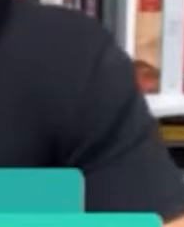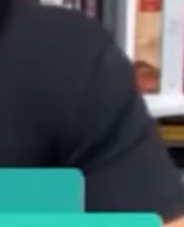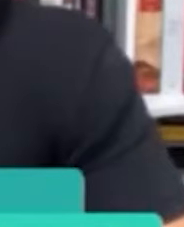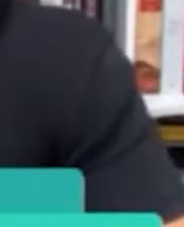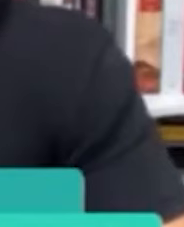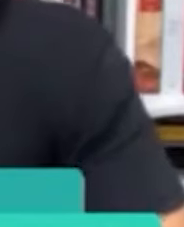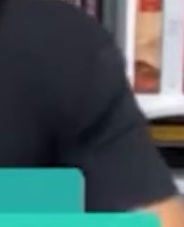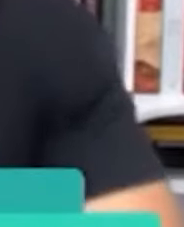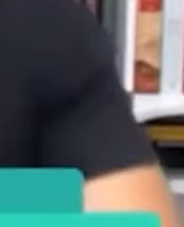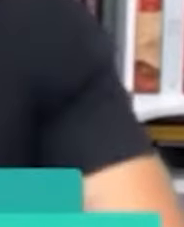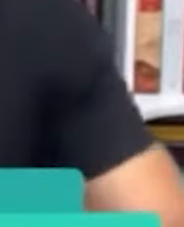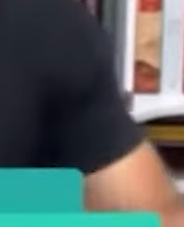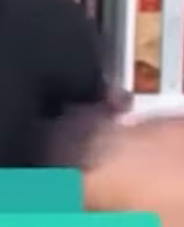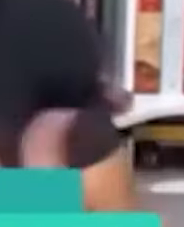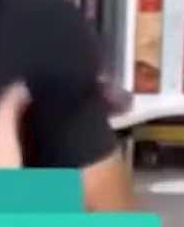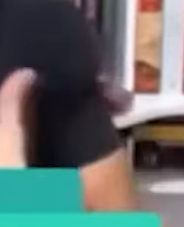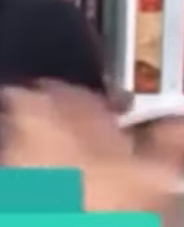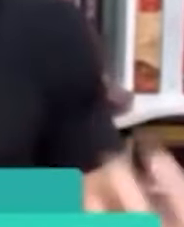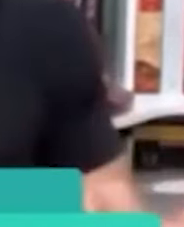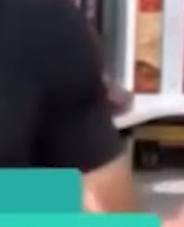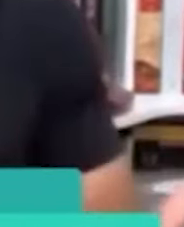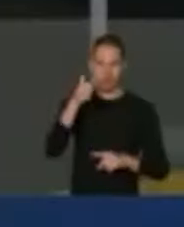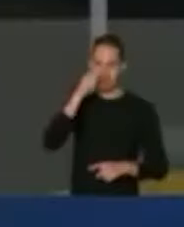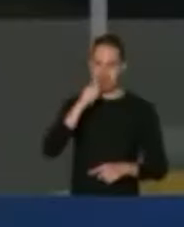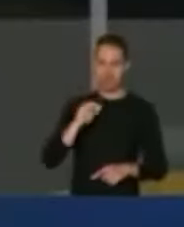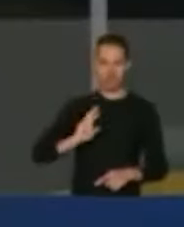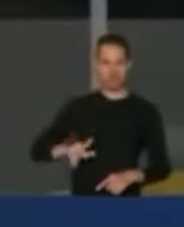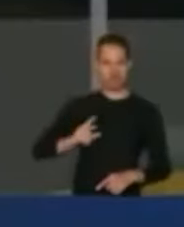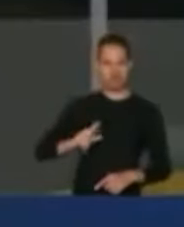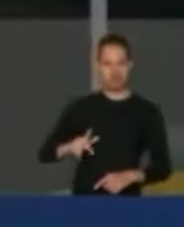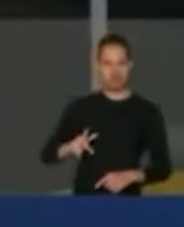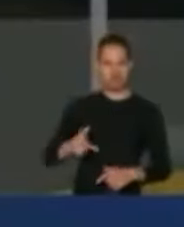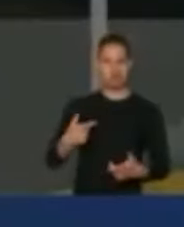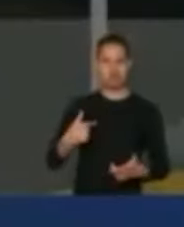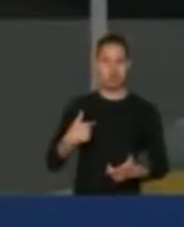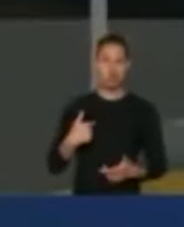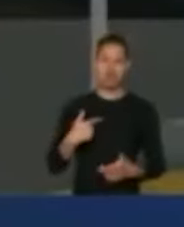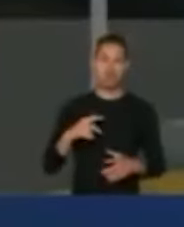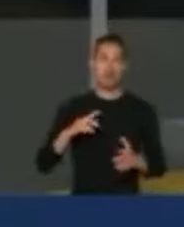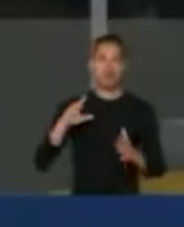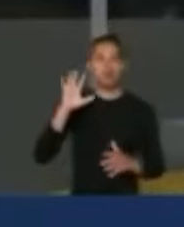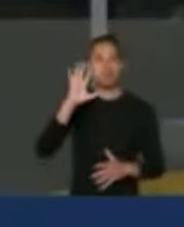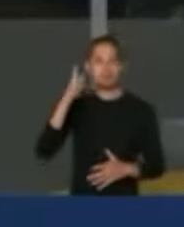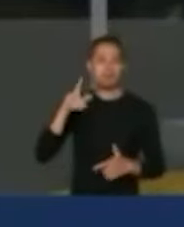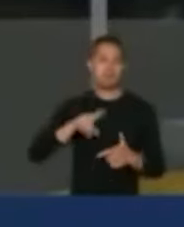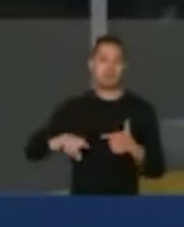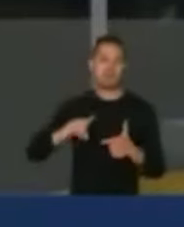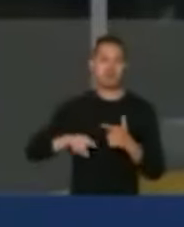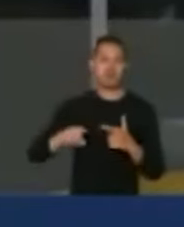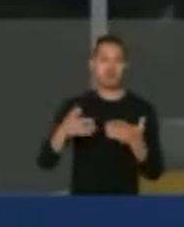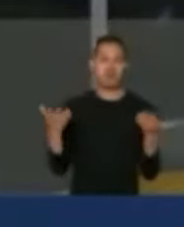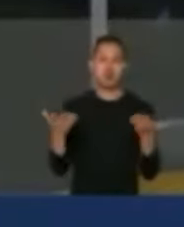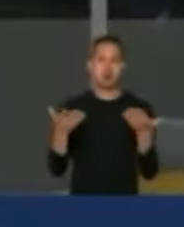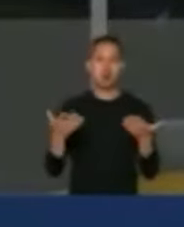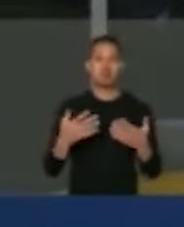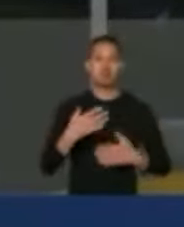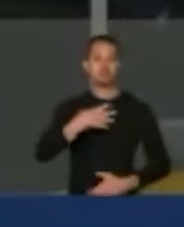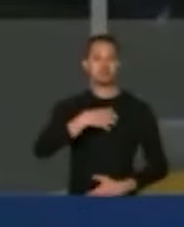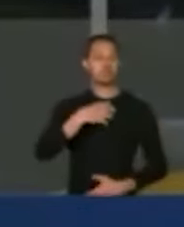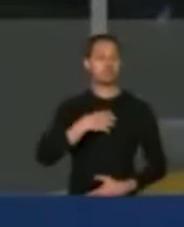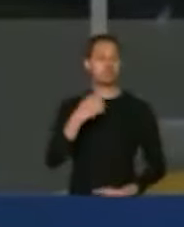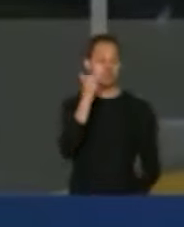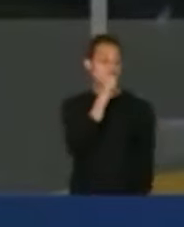campanhas de vacinação do Brasil afora. Então, realmente é inacreditável uma pessoa dessa na presidência